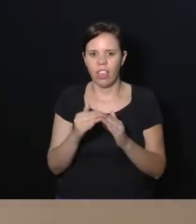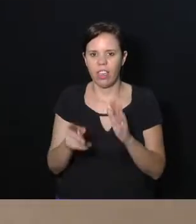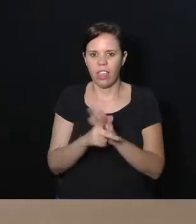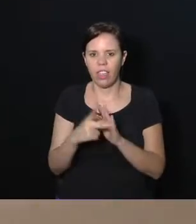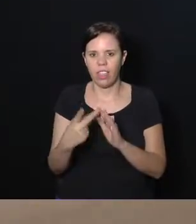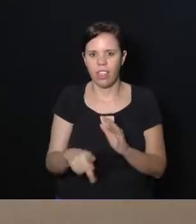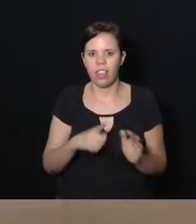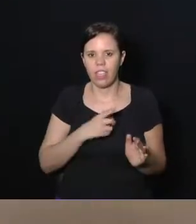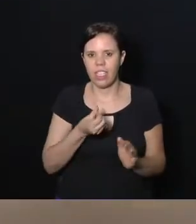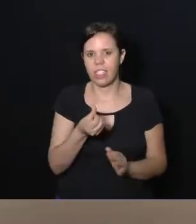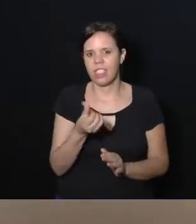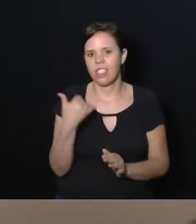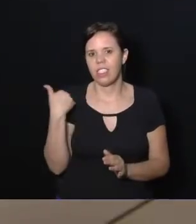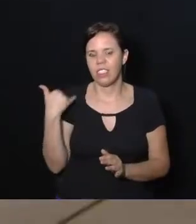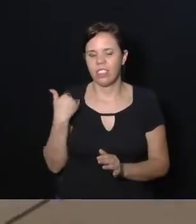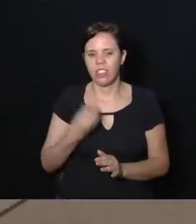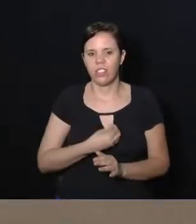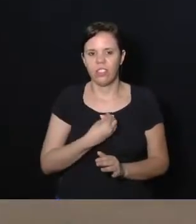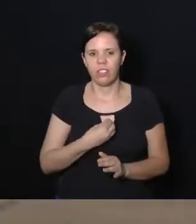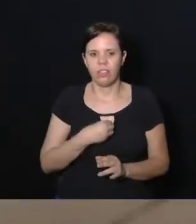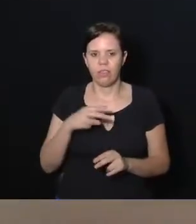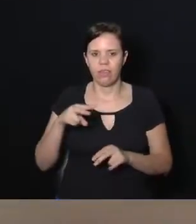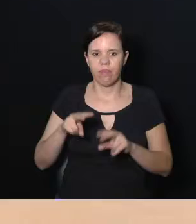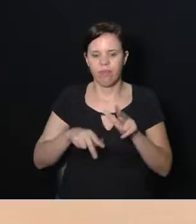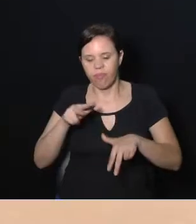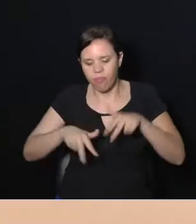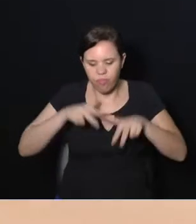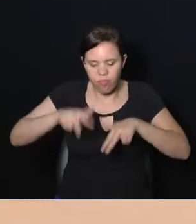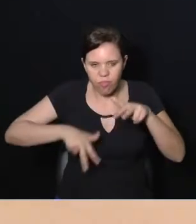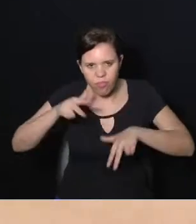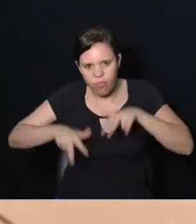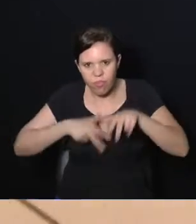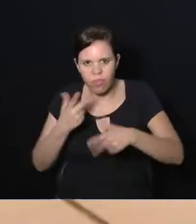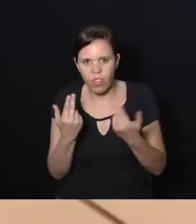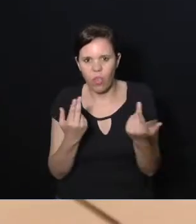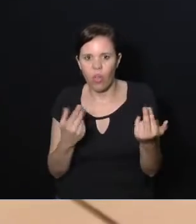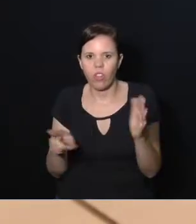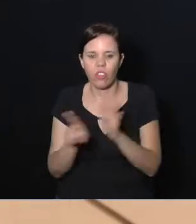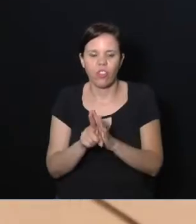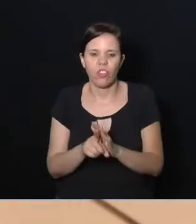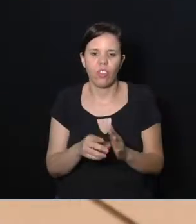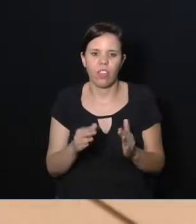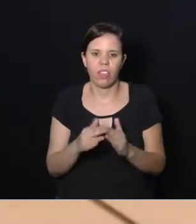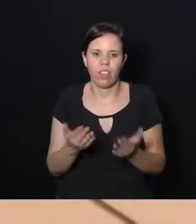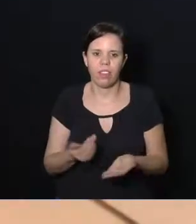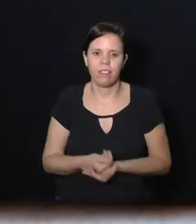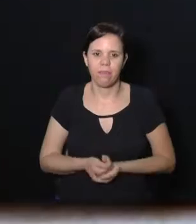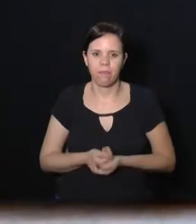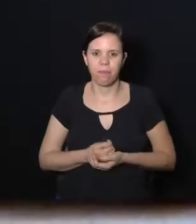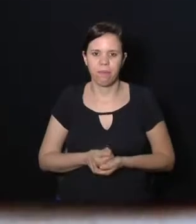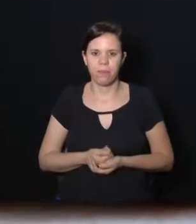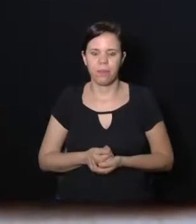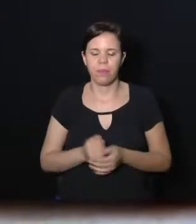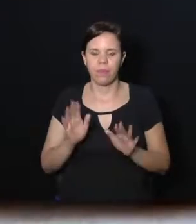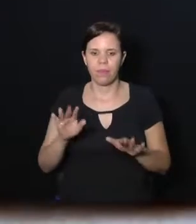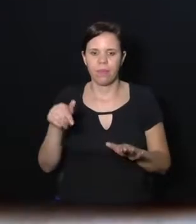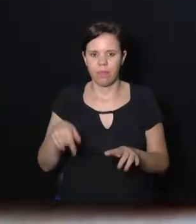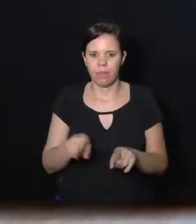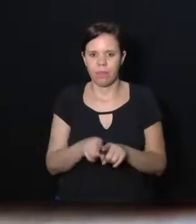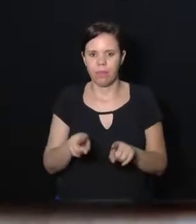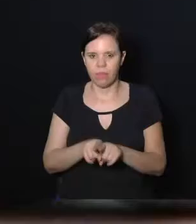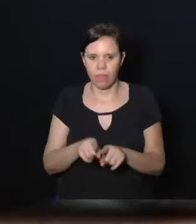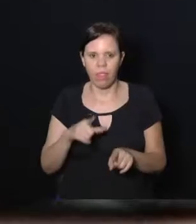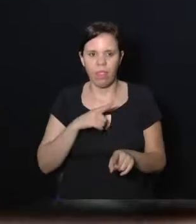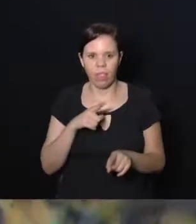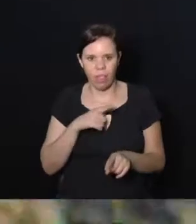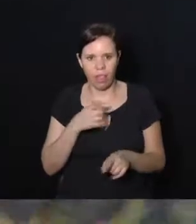tem 6 anos e vive saltitando, como se fosse a dona do pedaço. Mas por aqui ela divide o